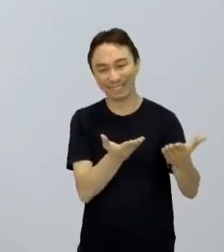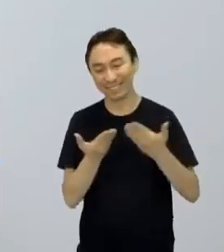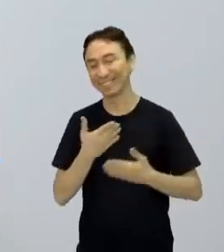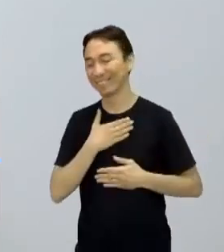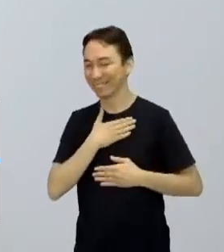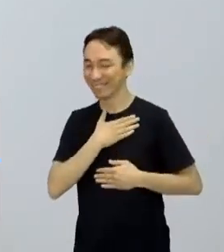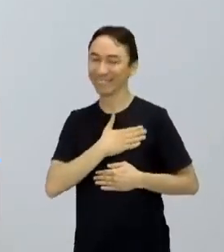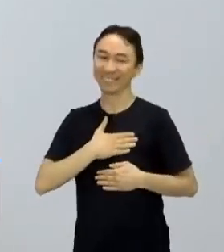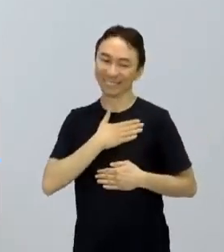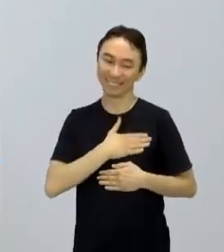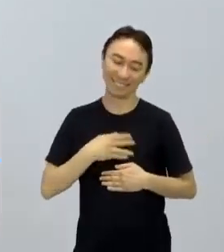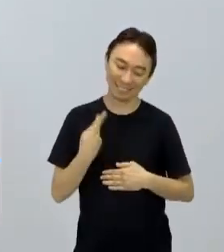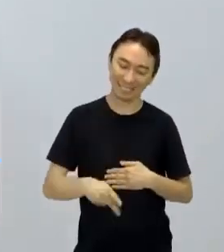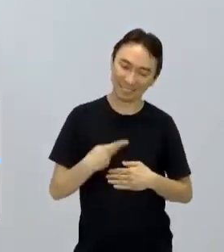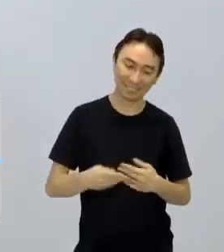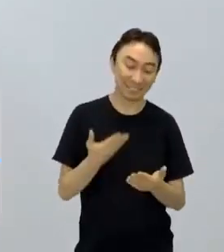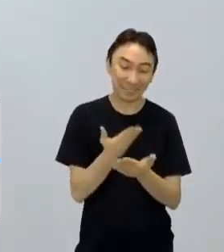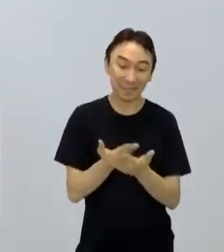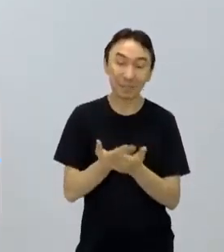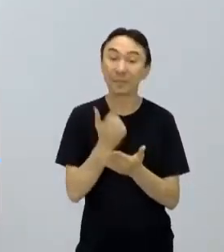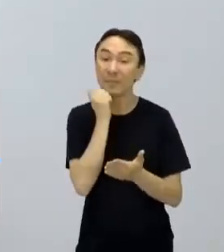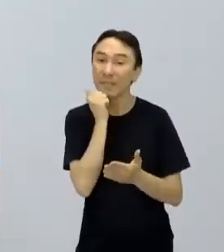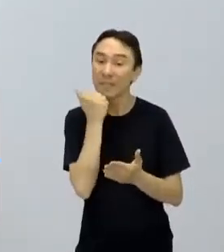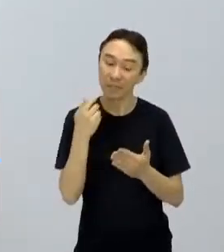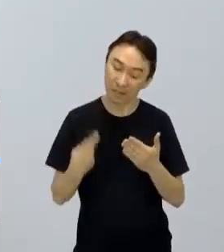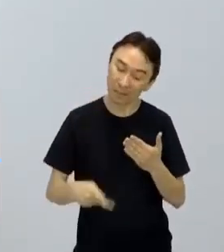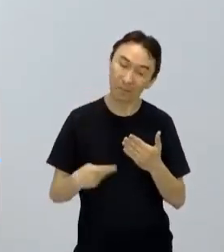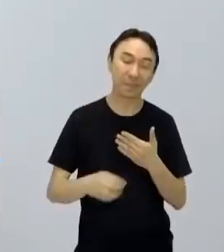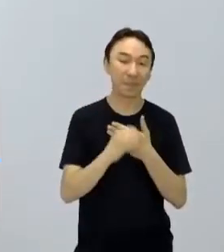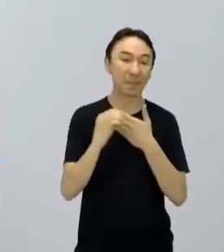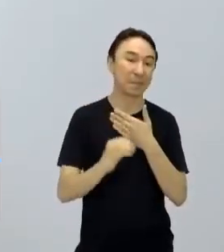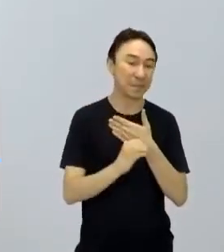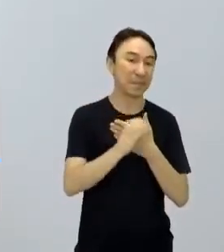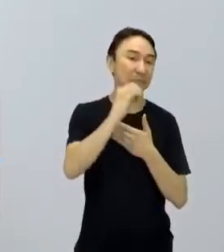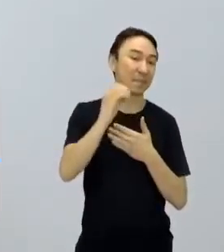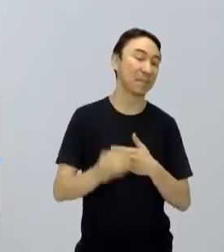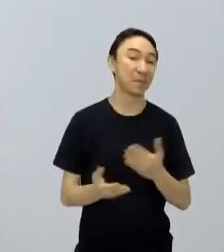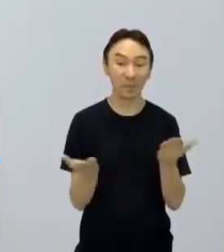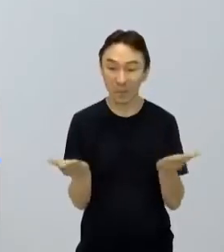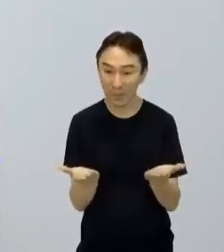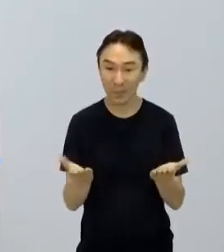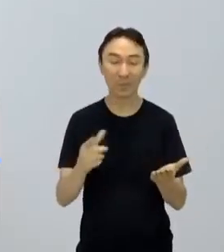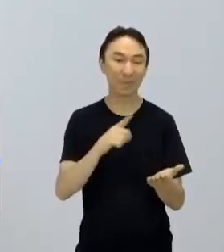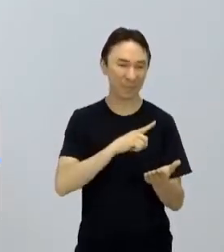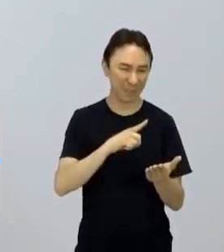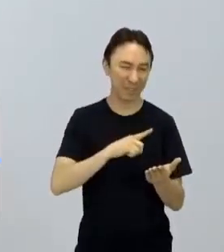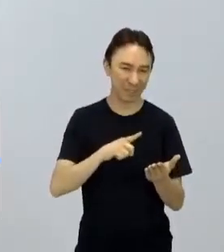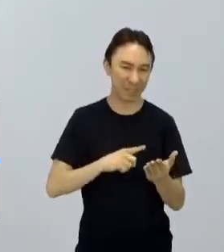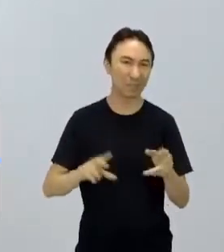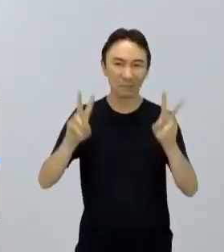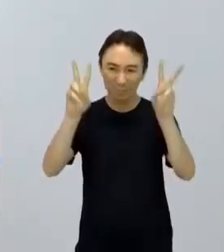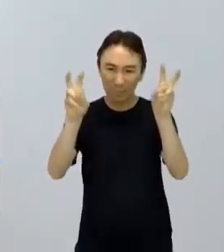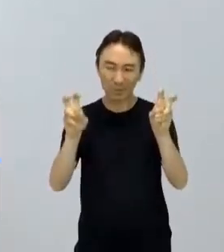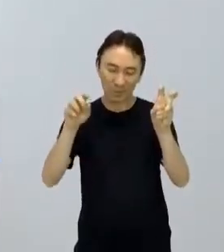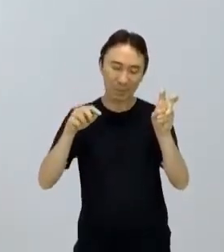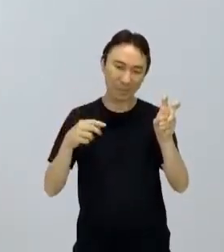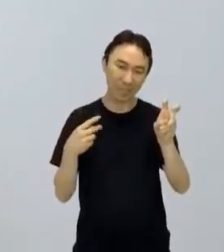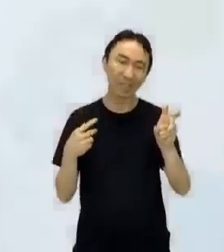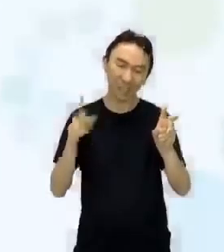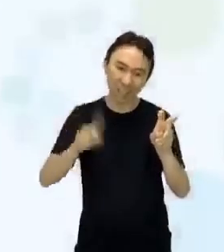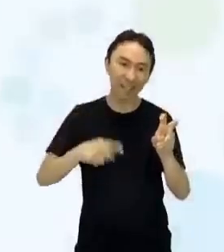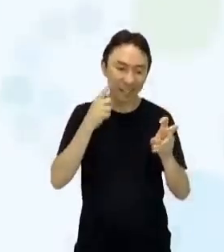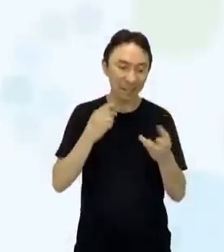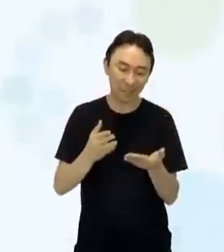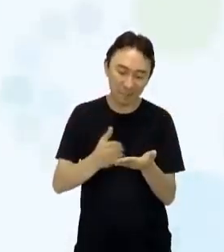Ciências do Centro de Mídias. Então hoje a gente vai tratar de um assunto, que está aí no caderno do aluno, lá já no volume 3, vai